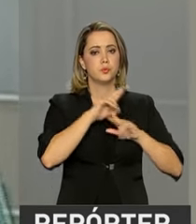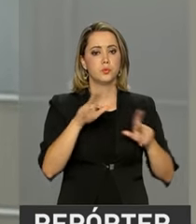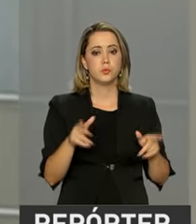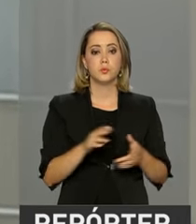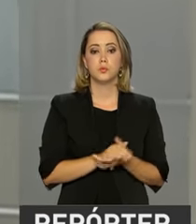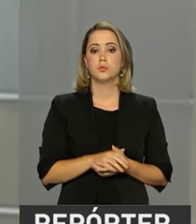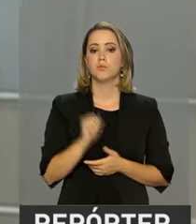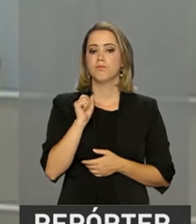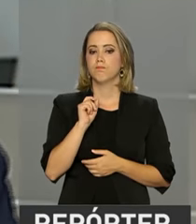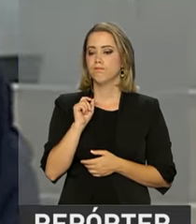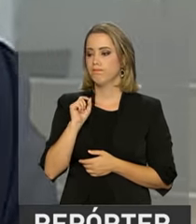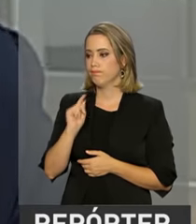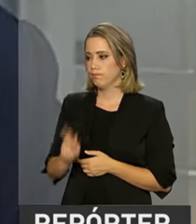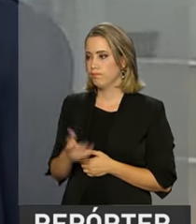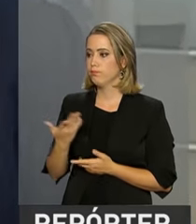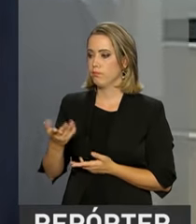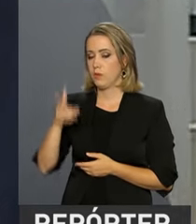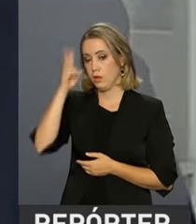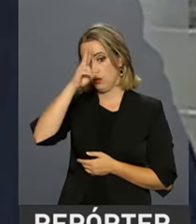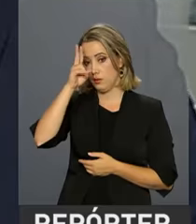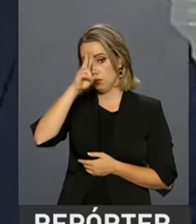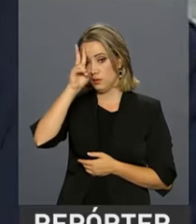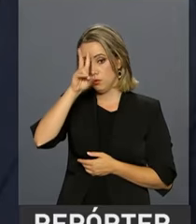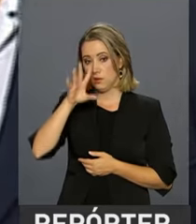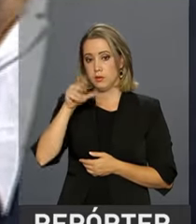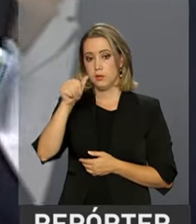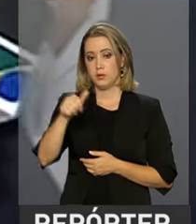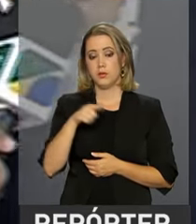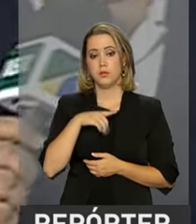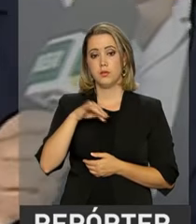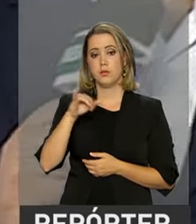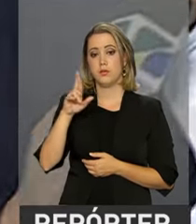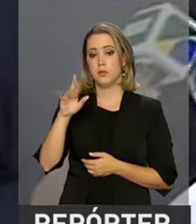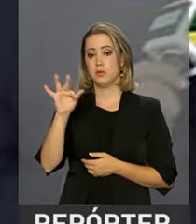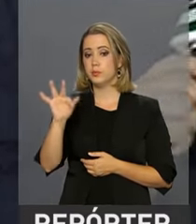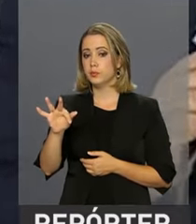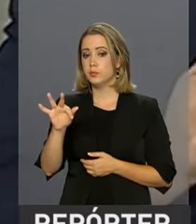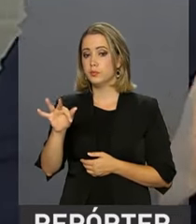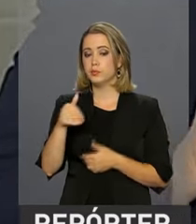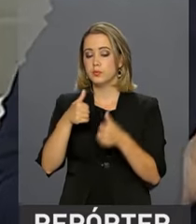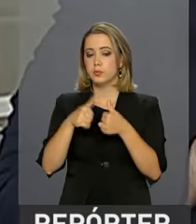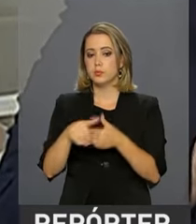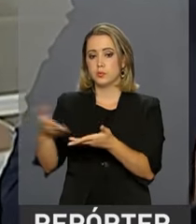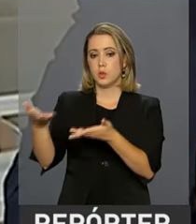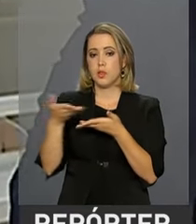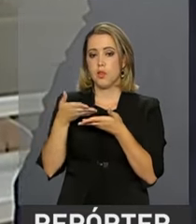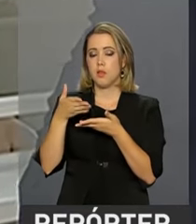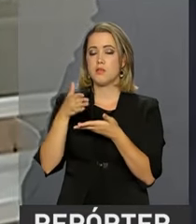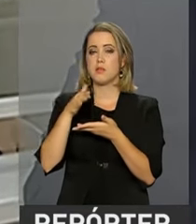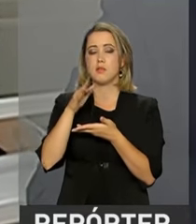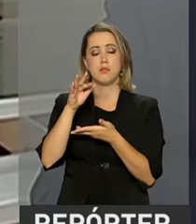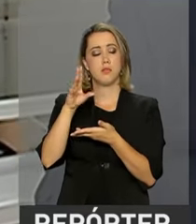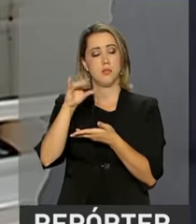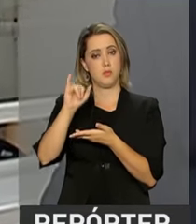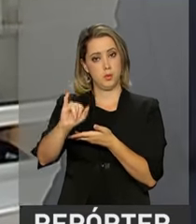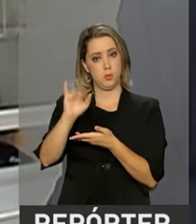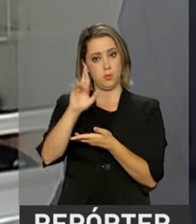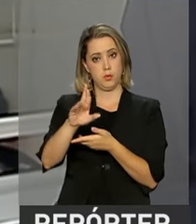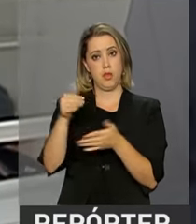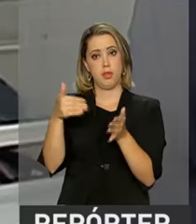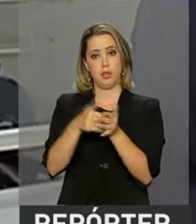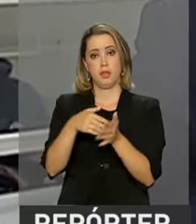Ok. Lembrando a todos que a Receita Federal está recebendo a declaração até as